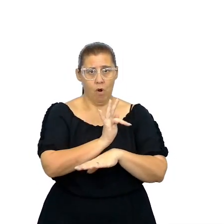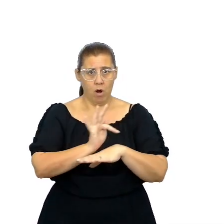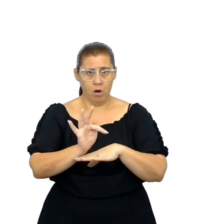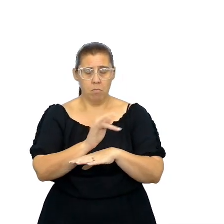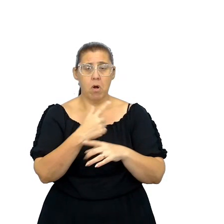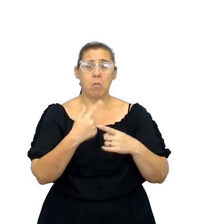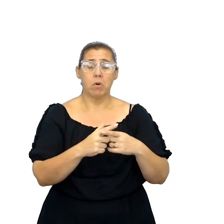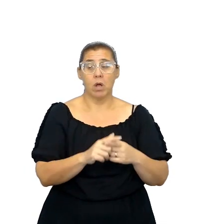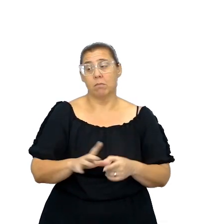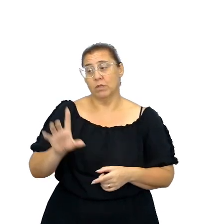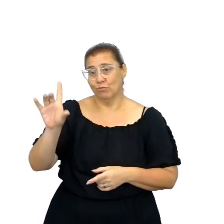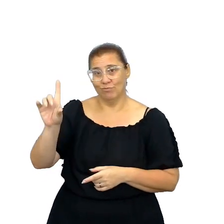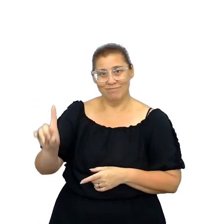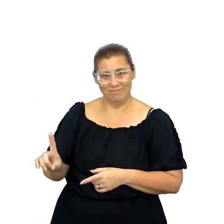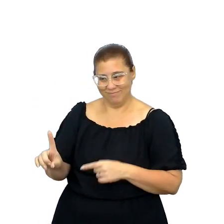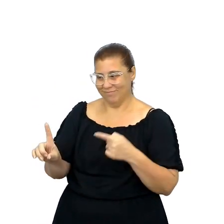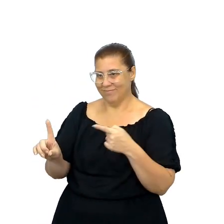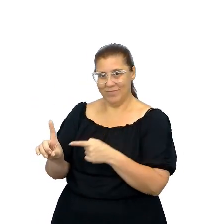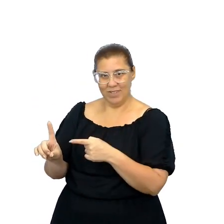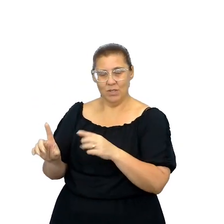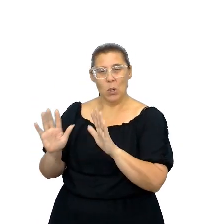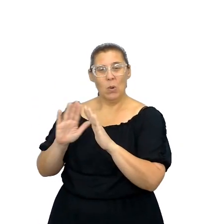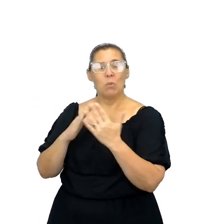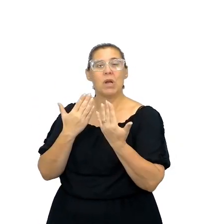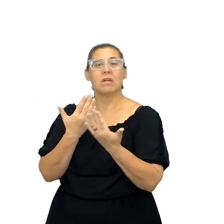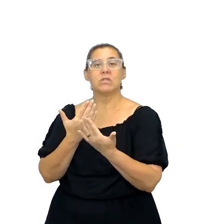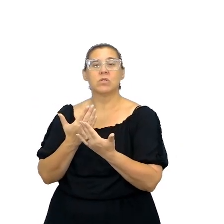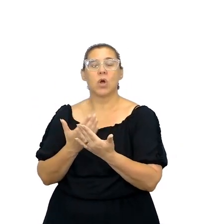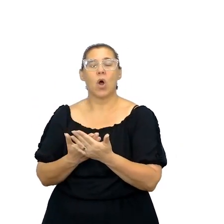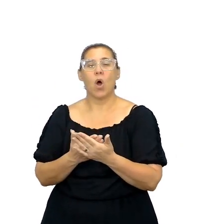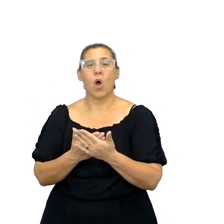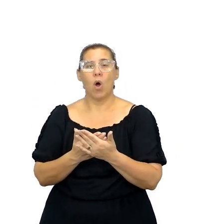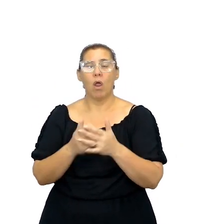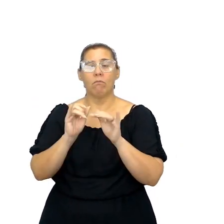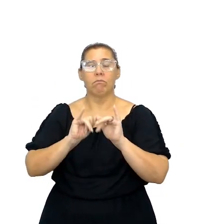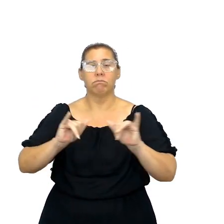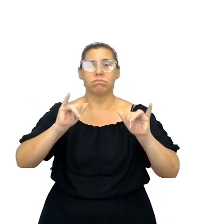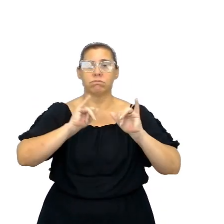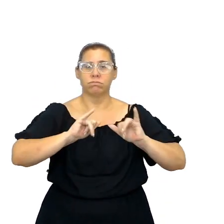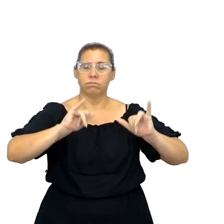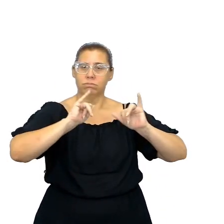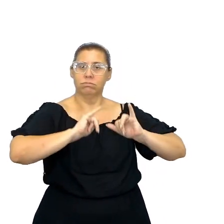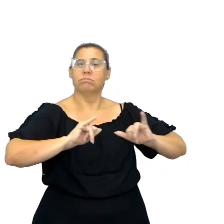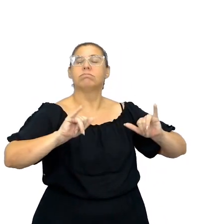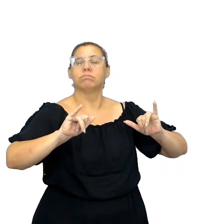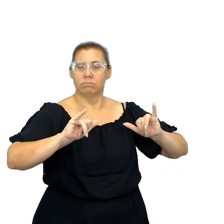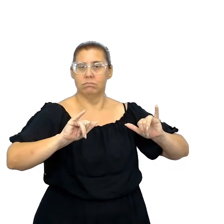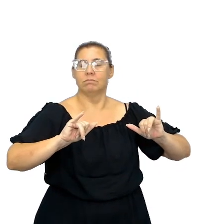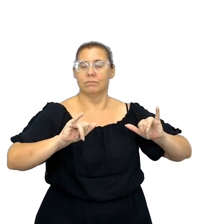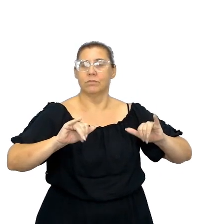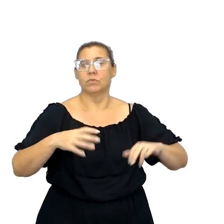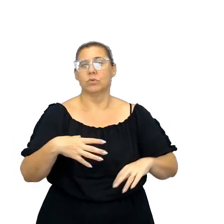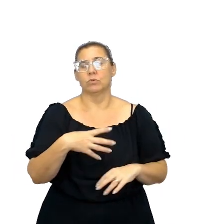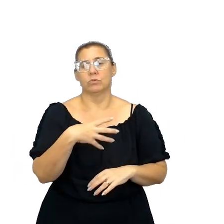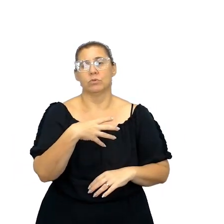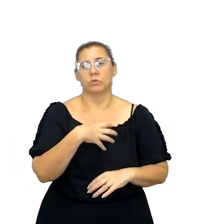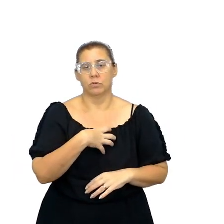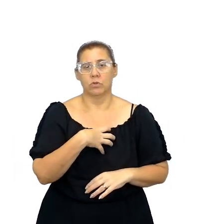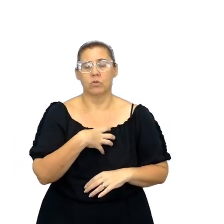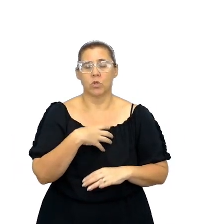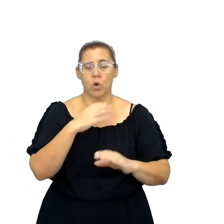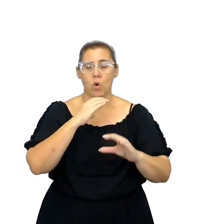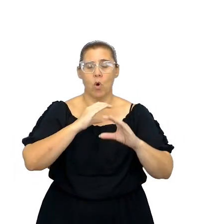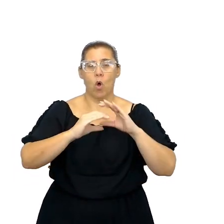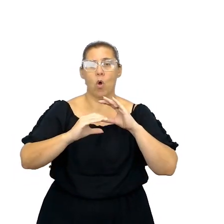da diretora da unidade escolar, portanto, vai primar, né, pelo uso formal, no sentido de